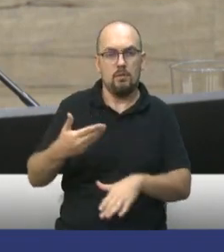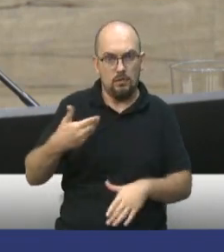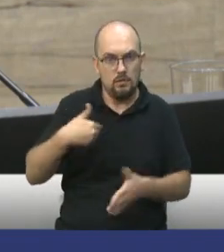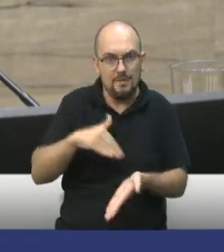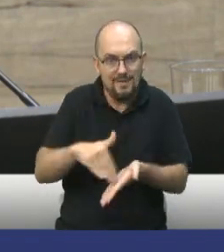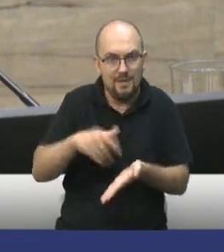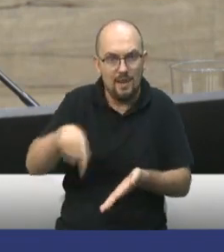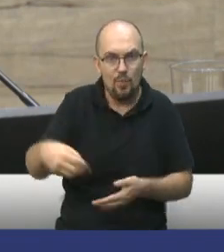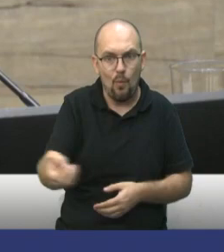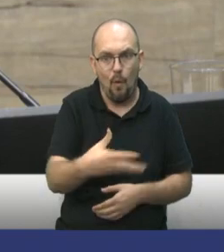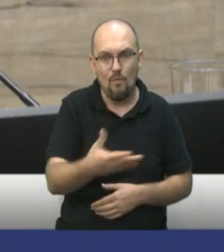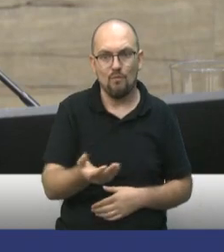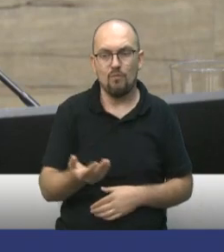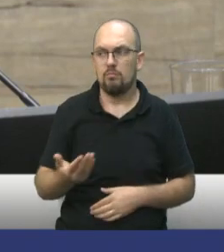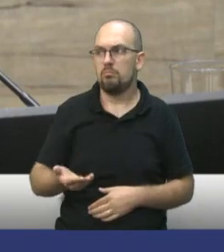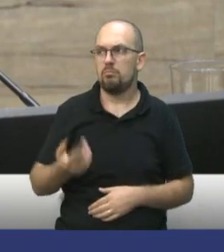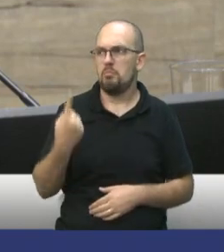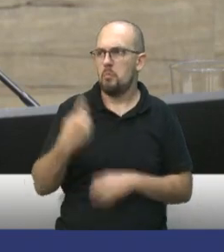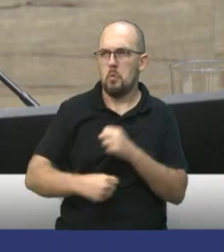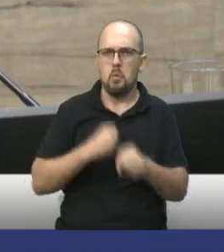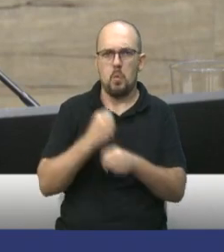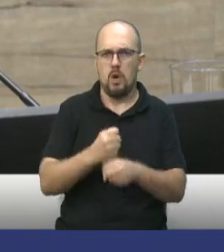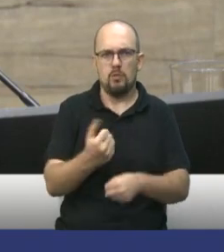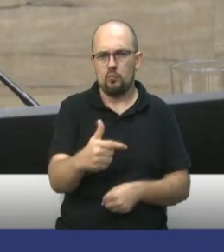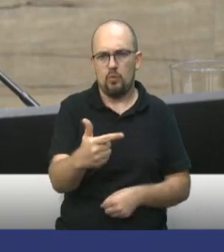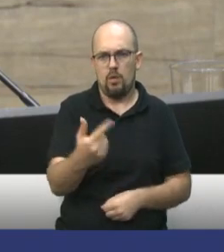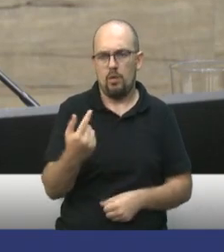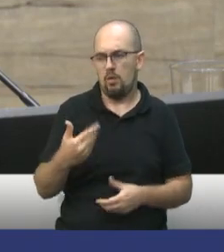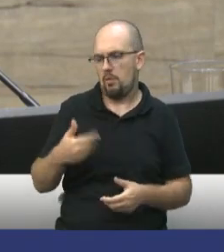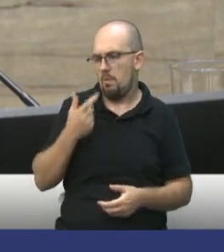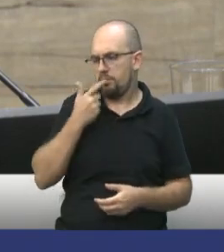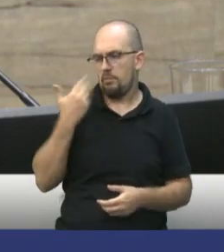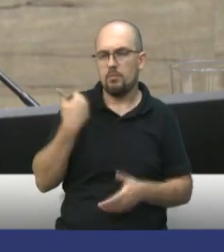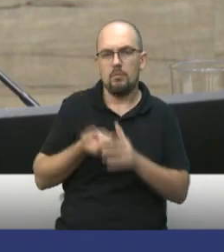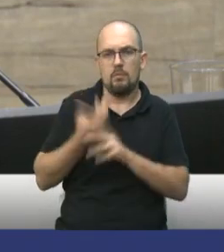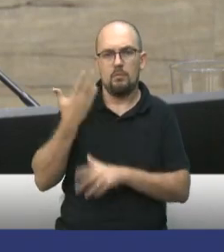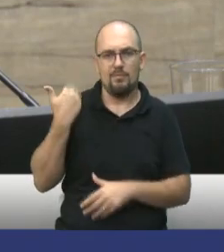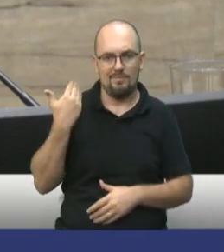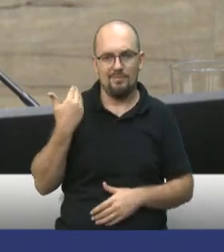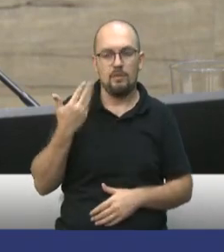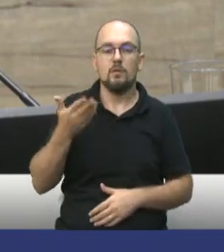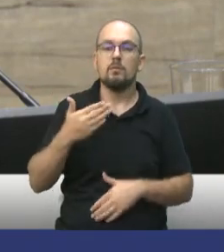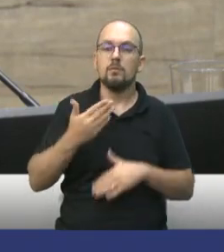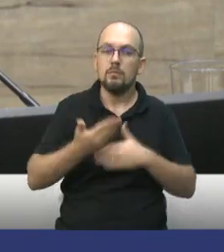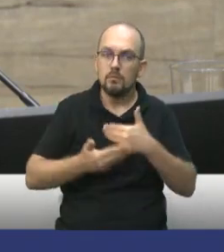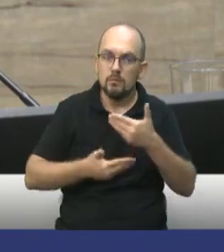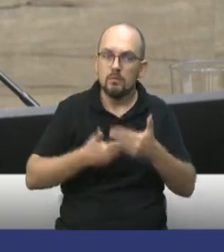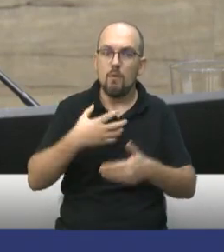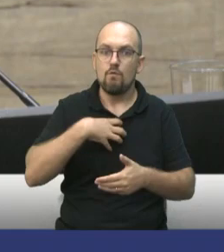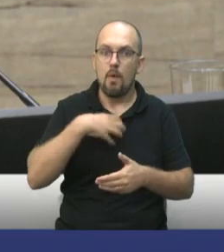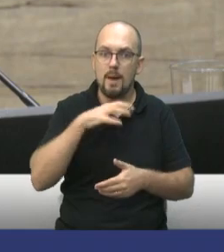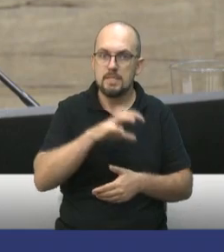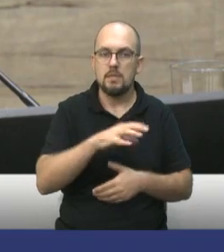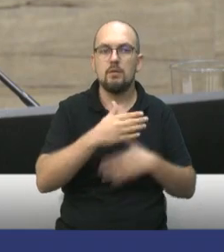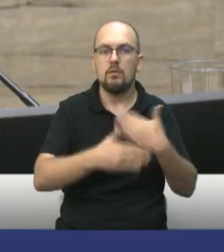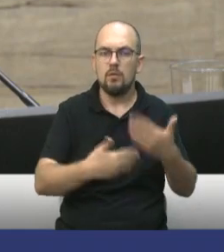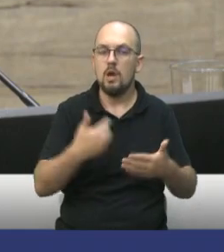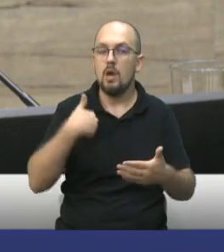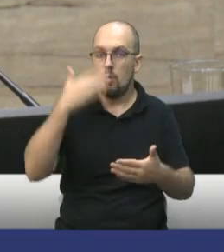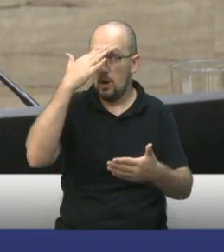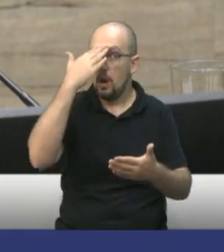é nova, não temos nenhum ano, né? E nessa construção, então ela está compondo dessa forma. Então eu